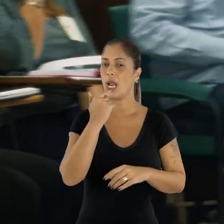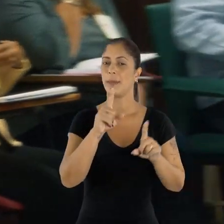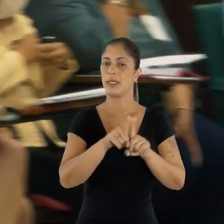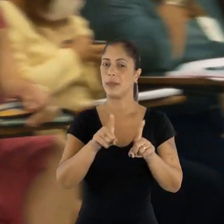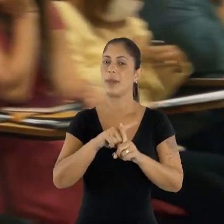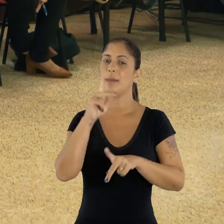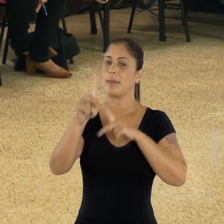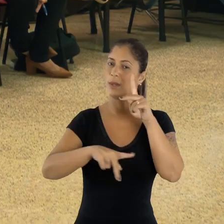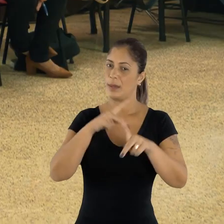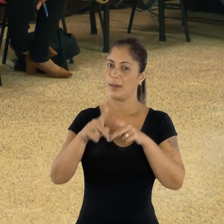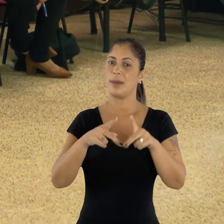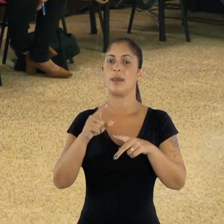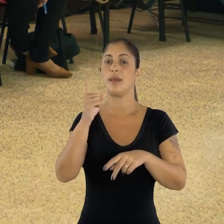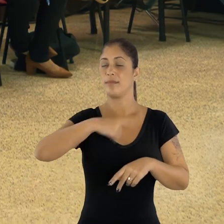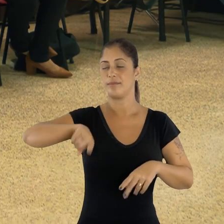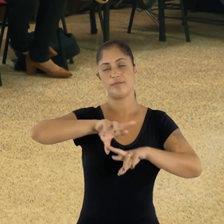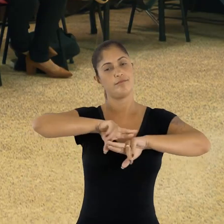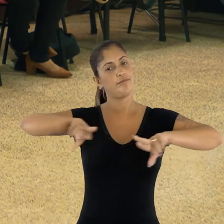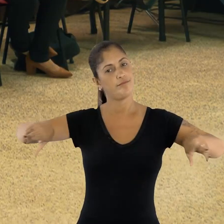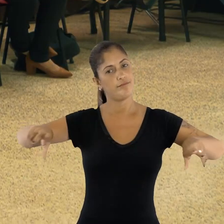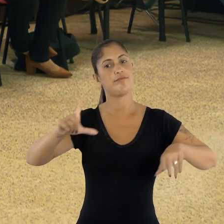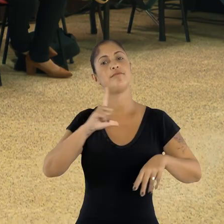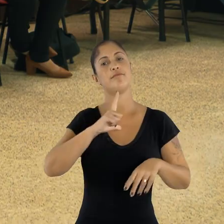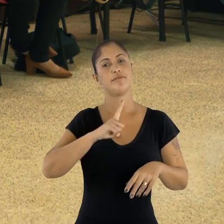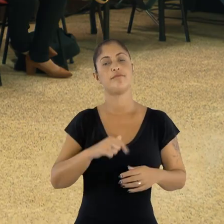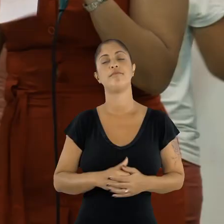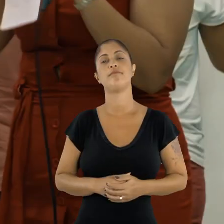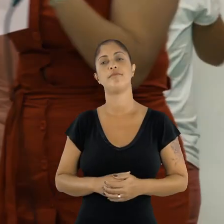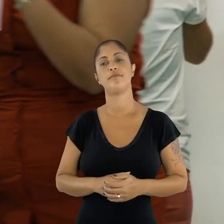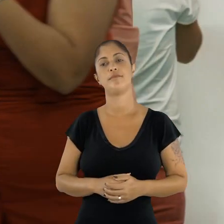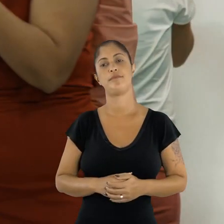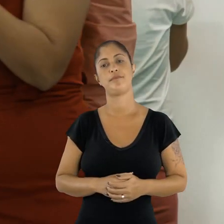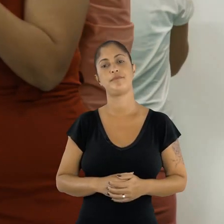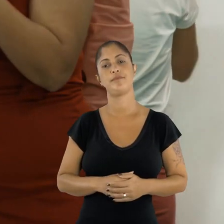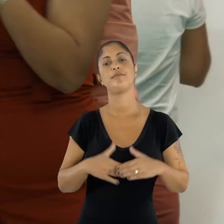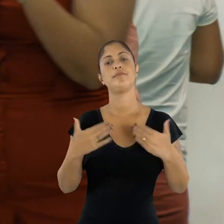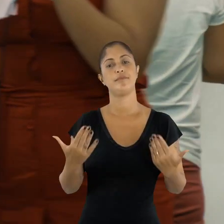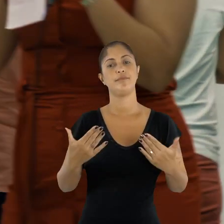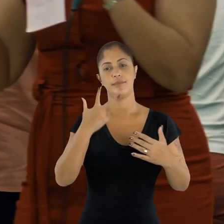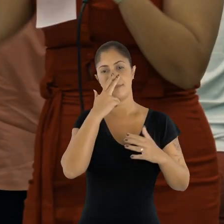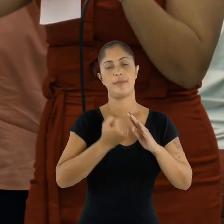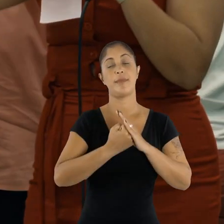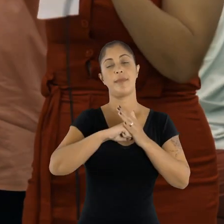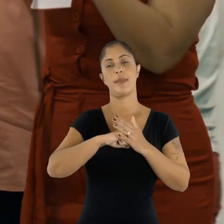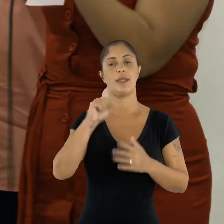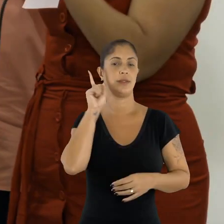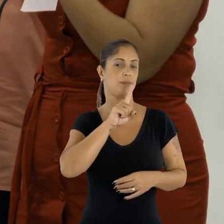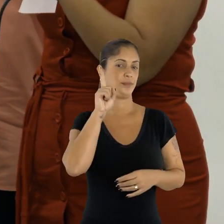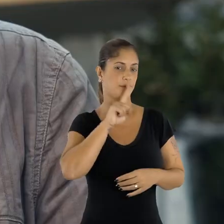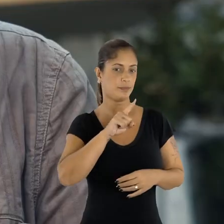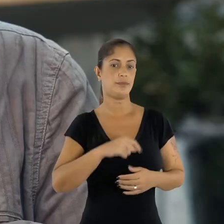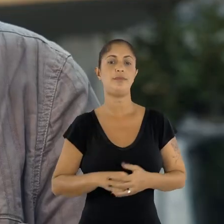alimentos para uma população que hoje, por causas diversas, entre elas o bloqueio